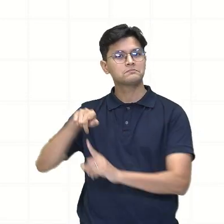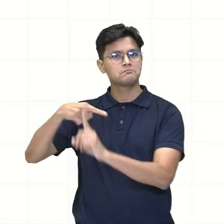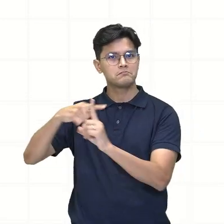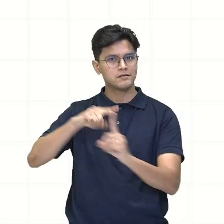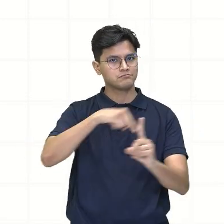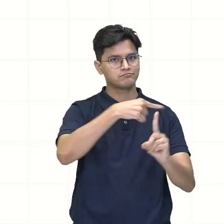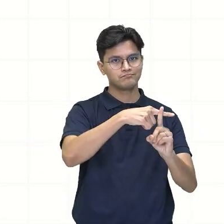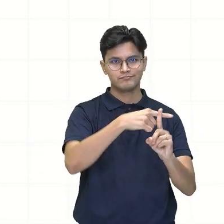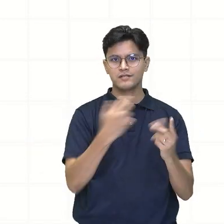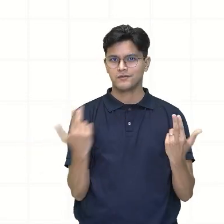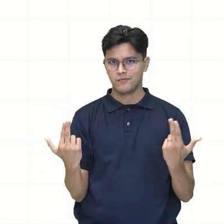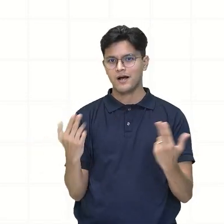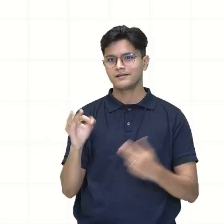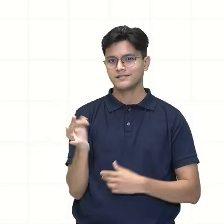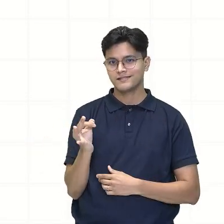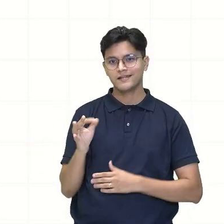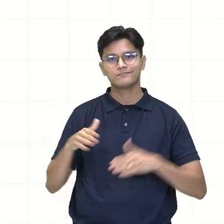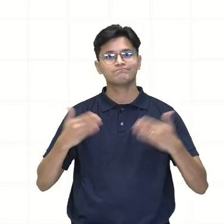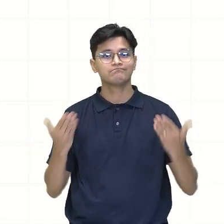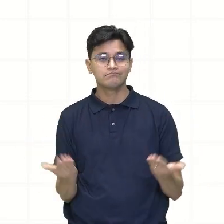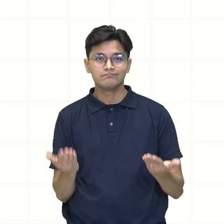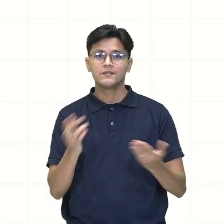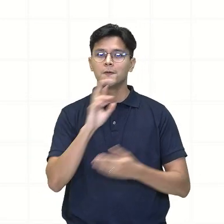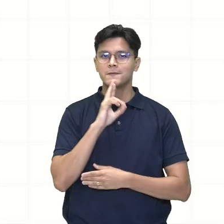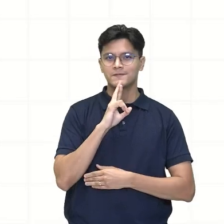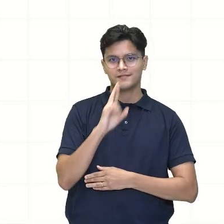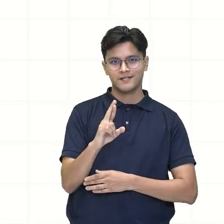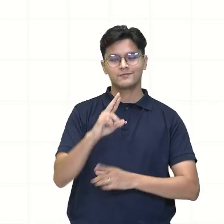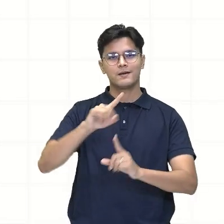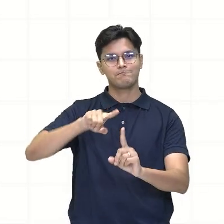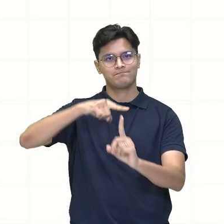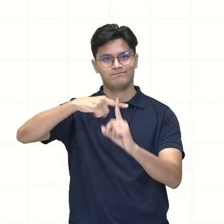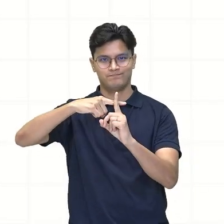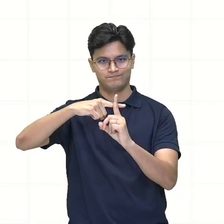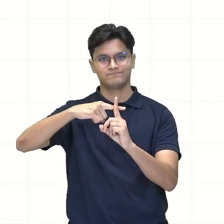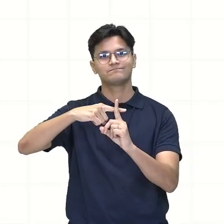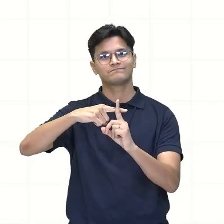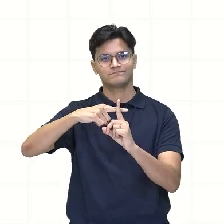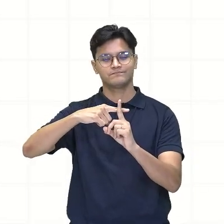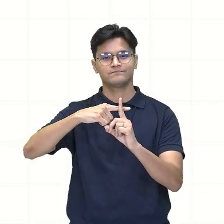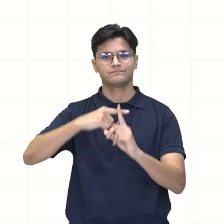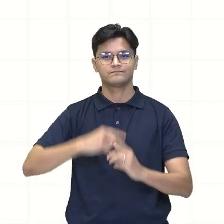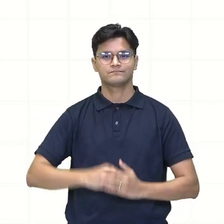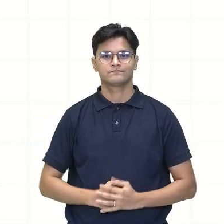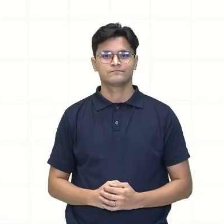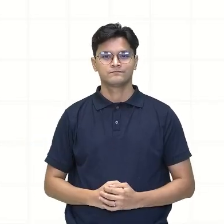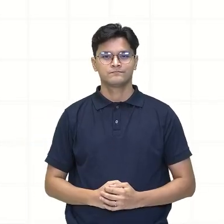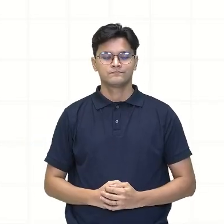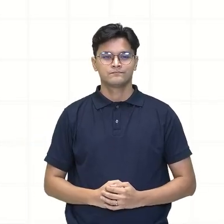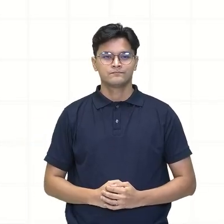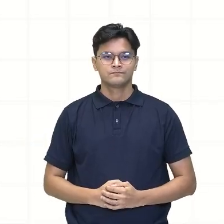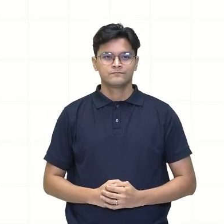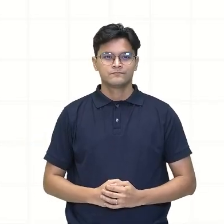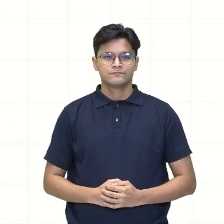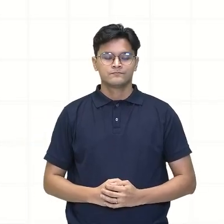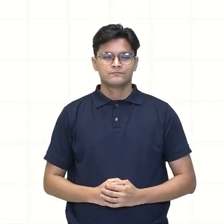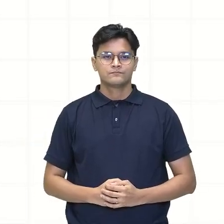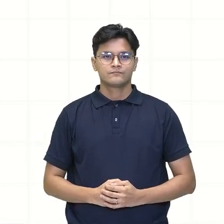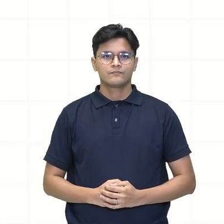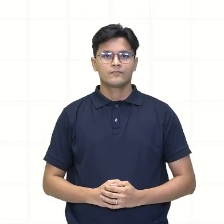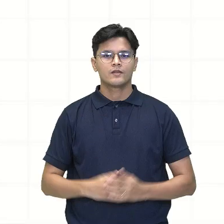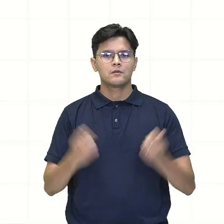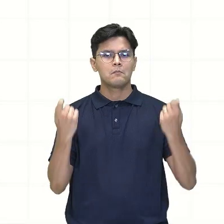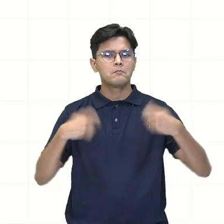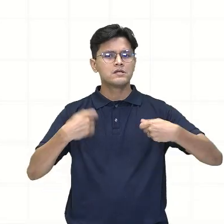sendo multiplicados, sinais iguais. Então, o resultado também vai ser positivo. E aí, a gente precisa